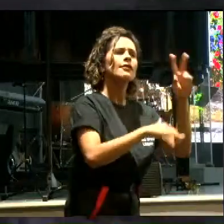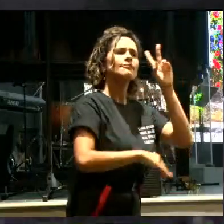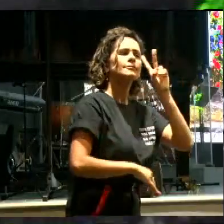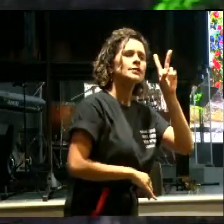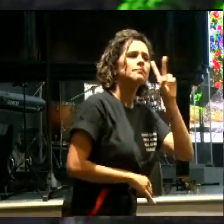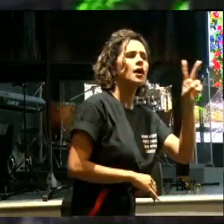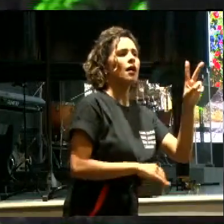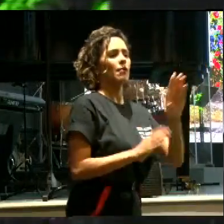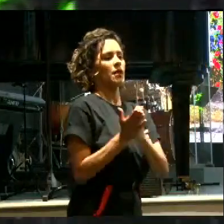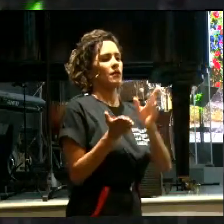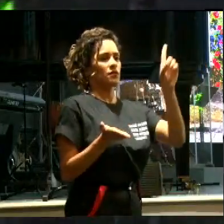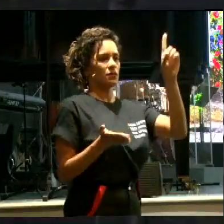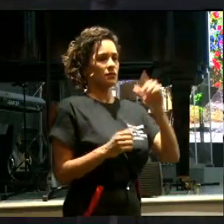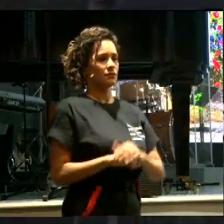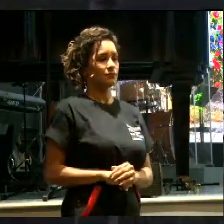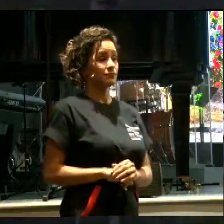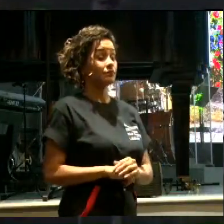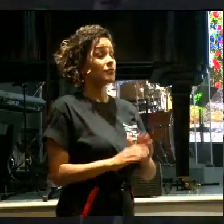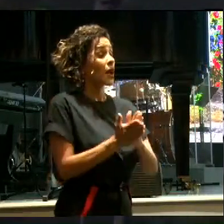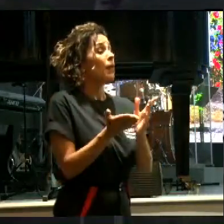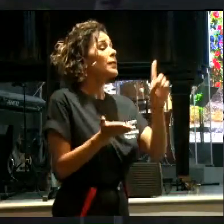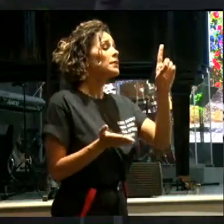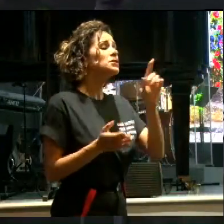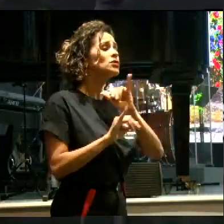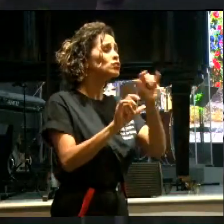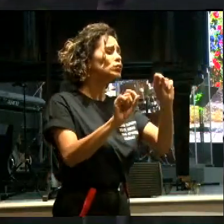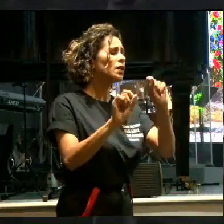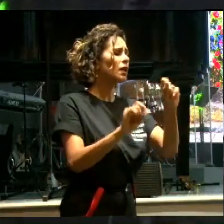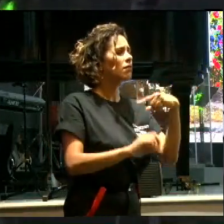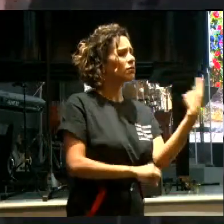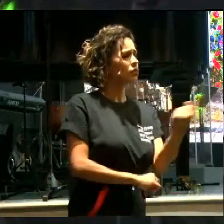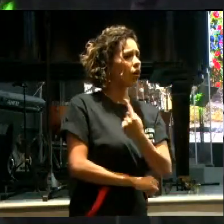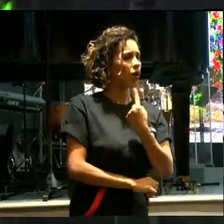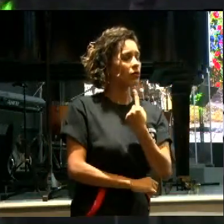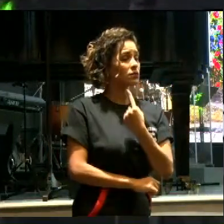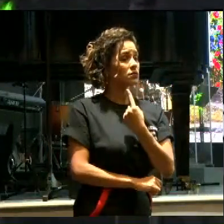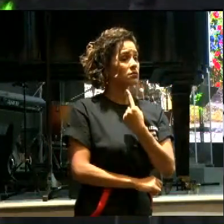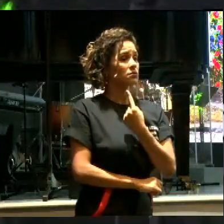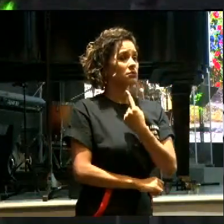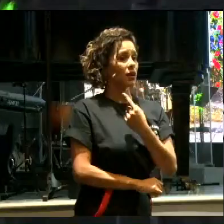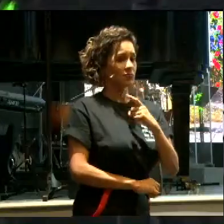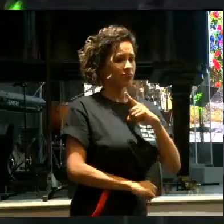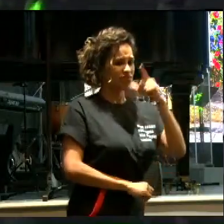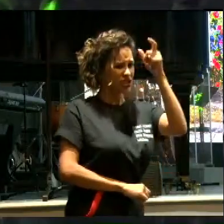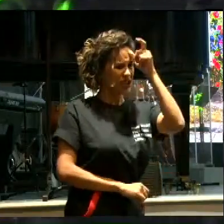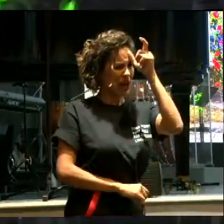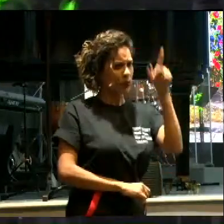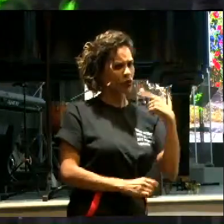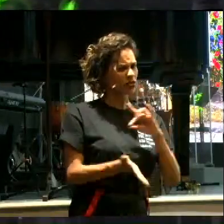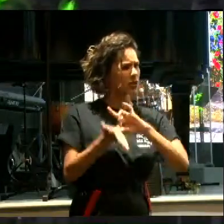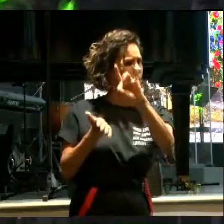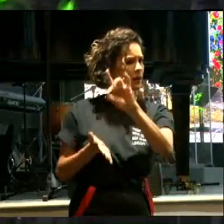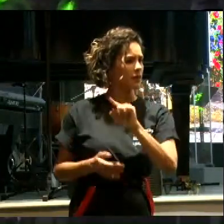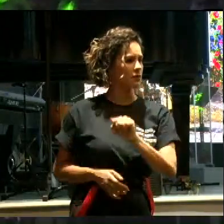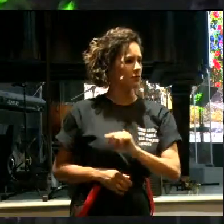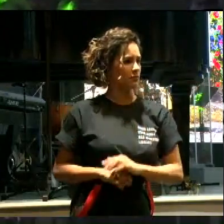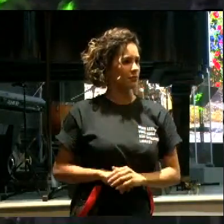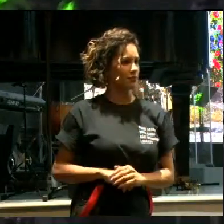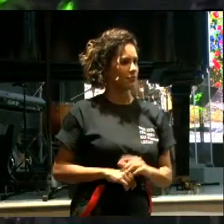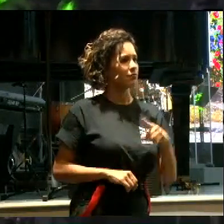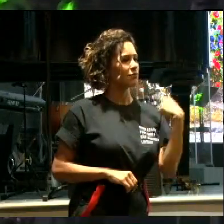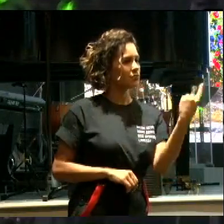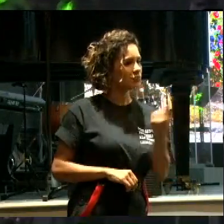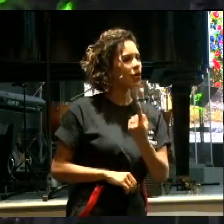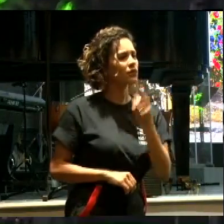do diabo. Nós estamos aqui com uma missão. E eu tenho visto o que, que o mundo tem feito com